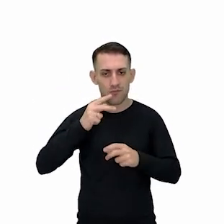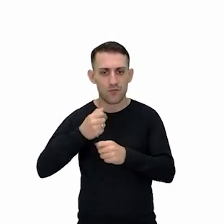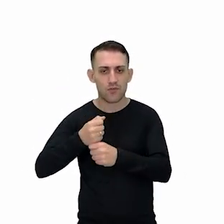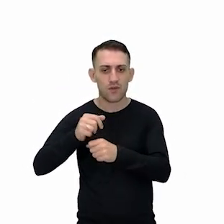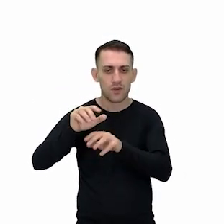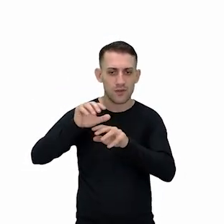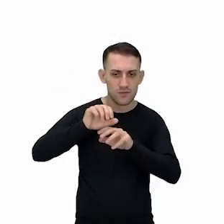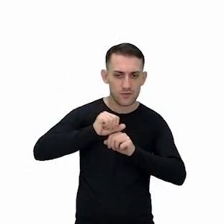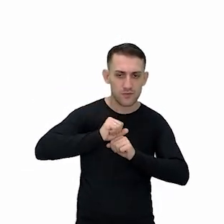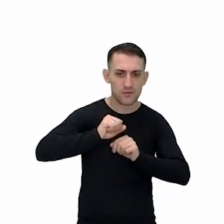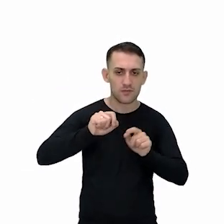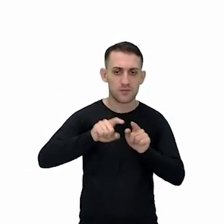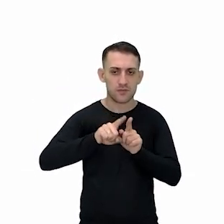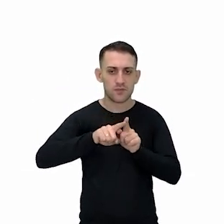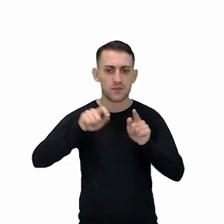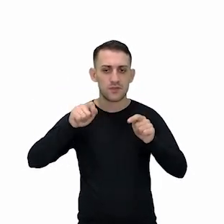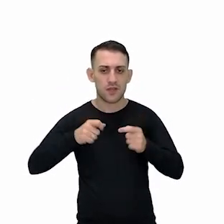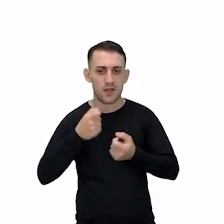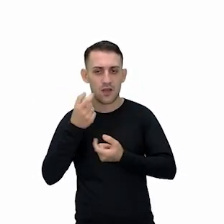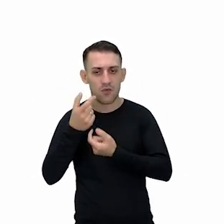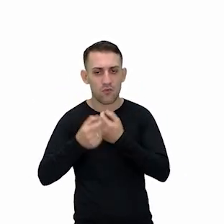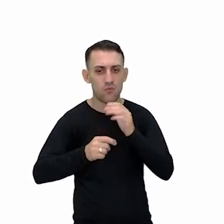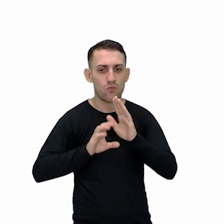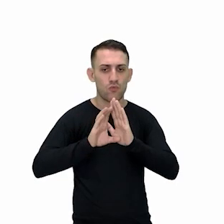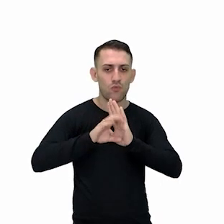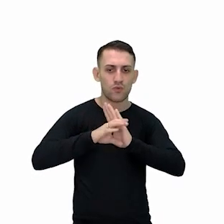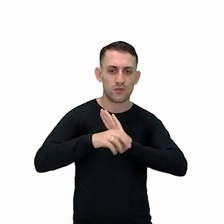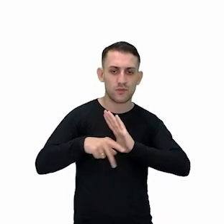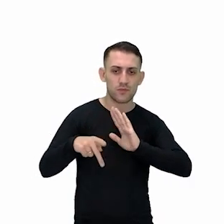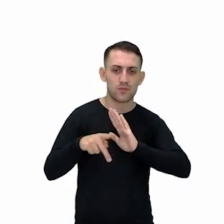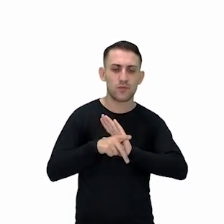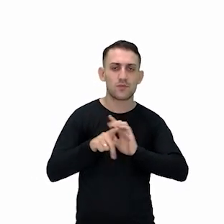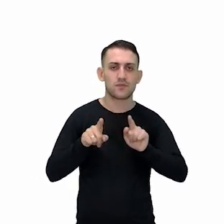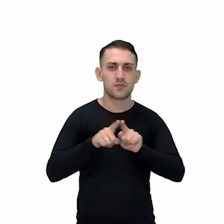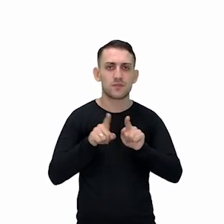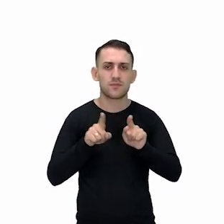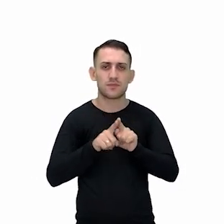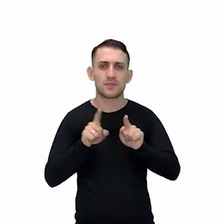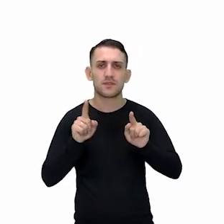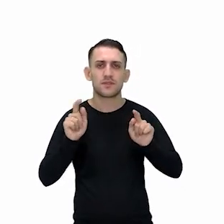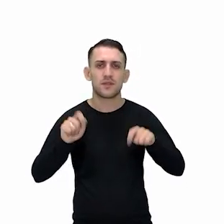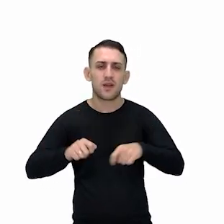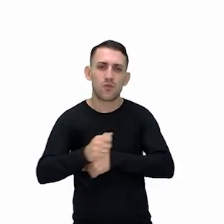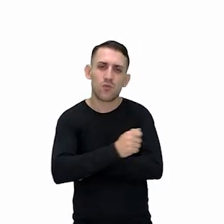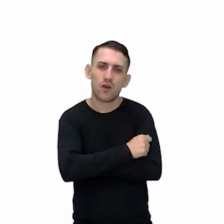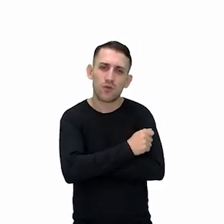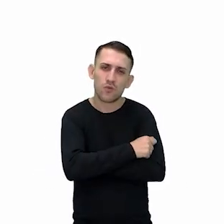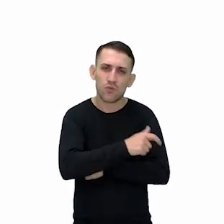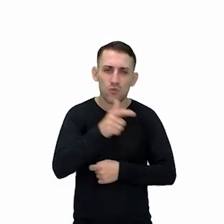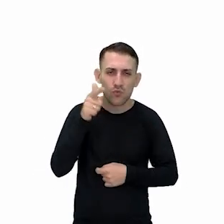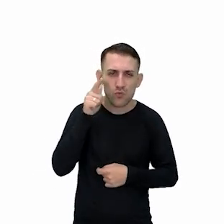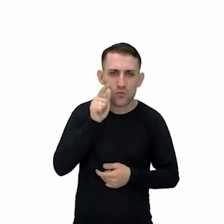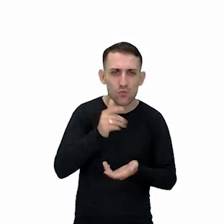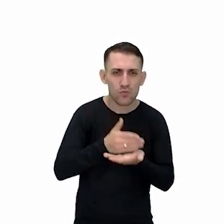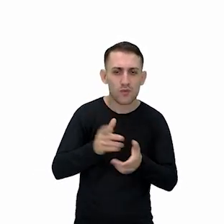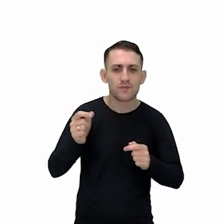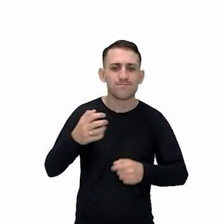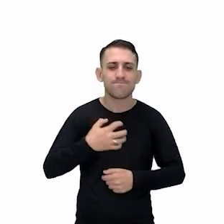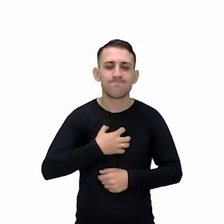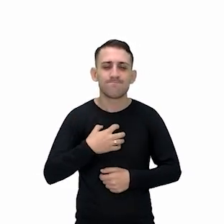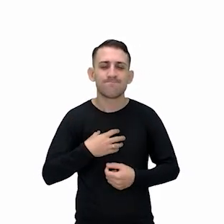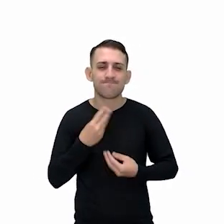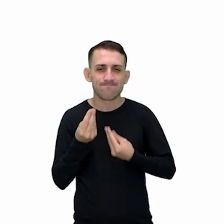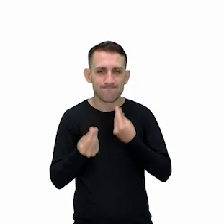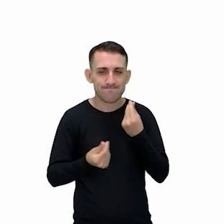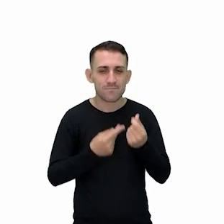também colocar alguns conceitos aí da física para esse aluno já ir começando a sentir o